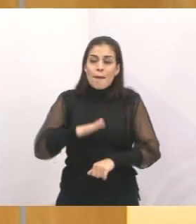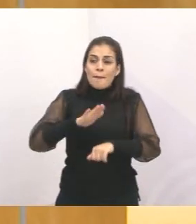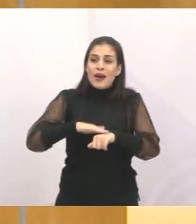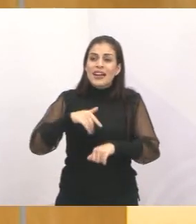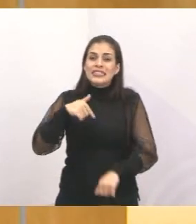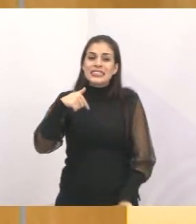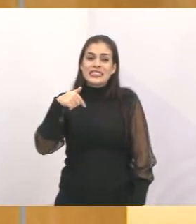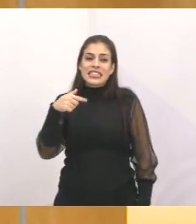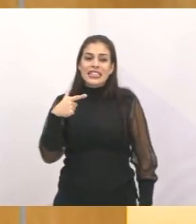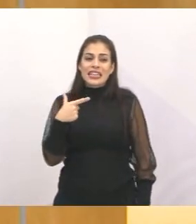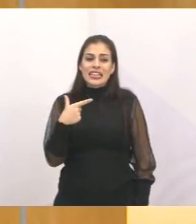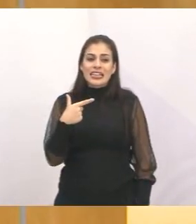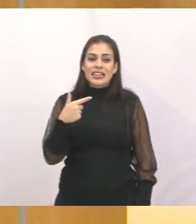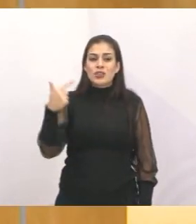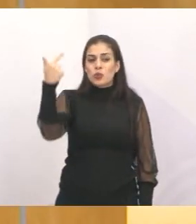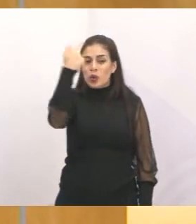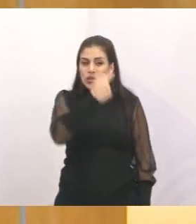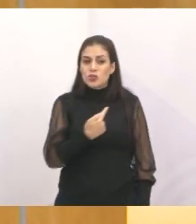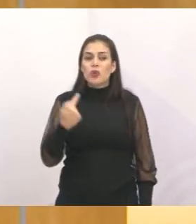72 horas aproximadamente,